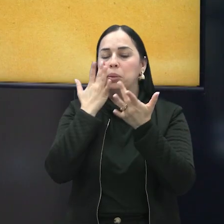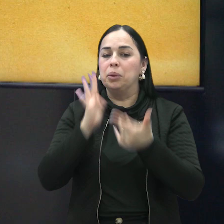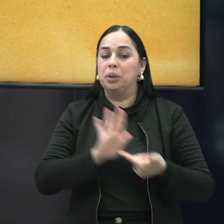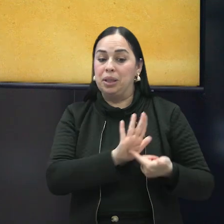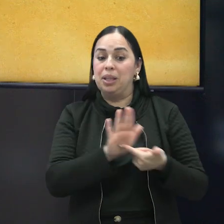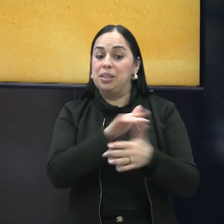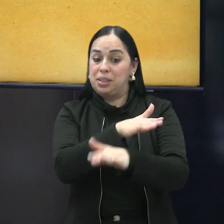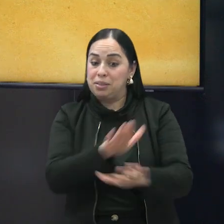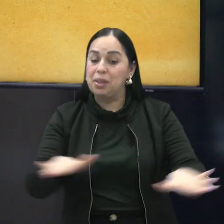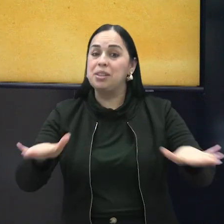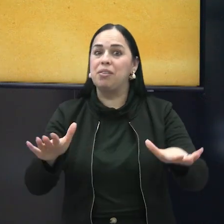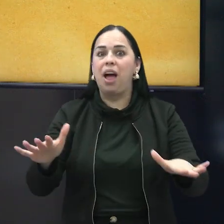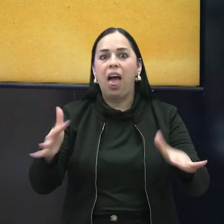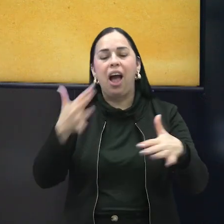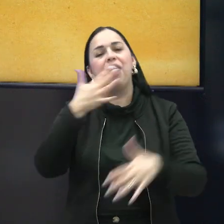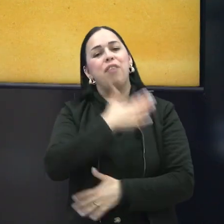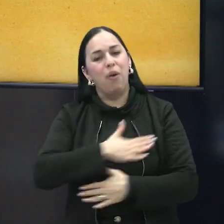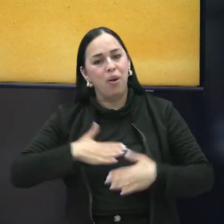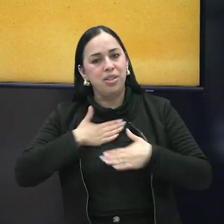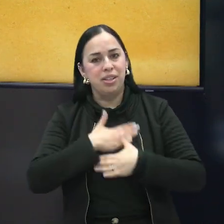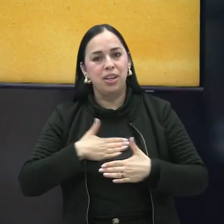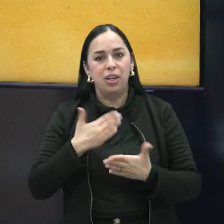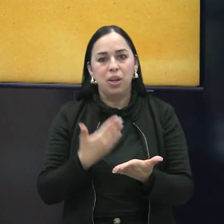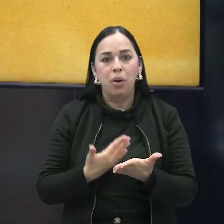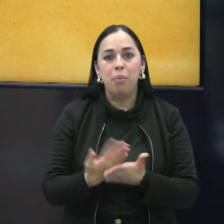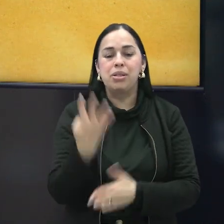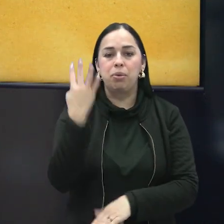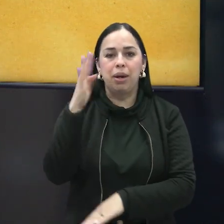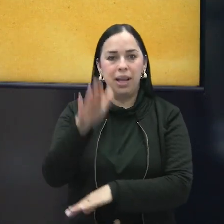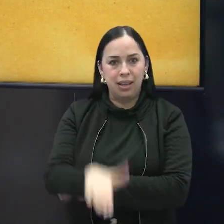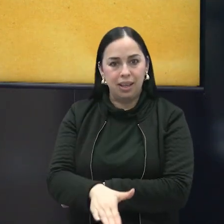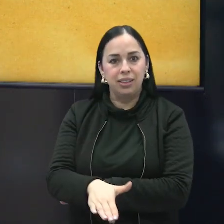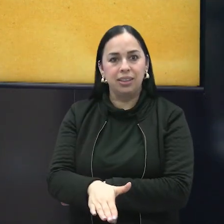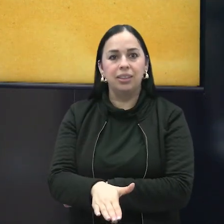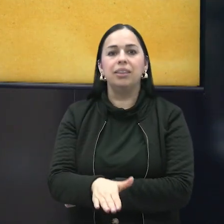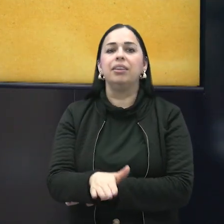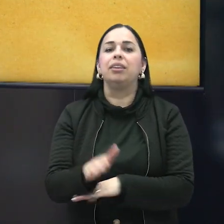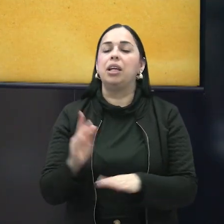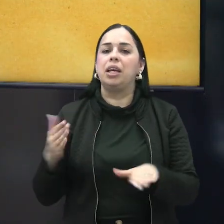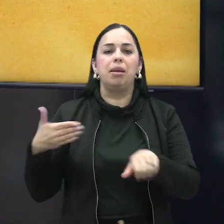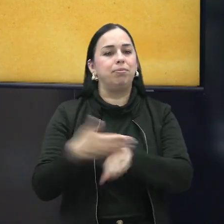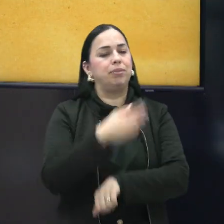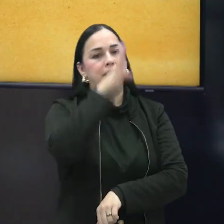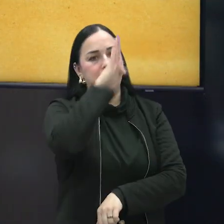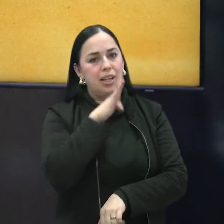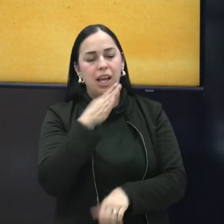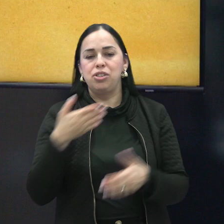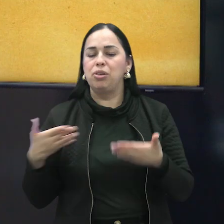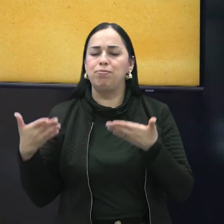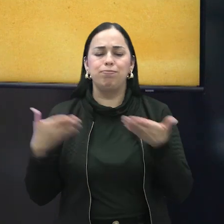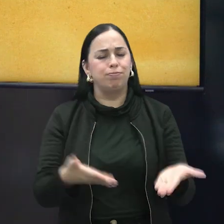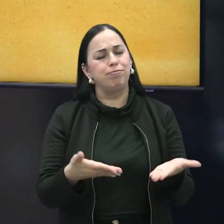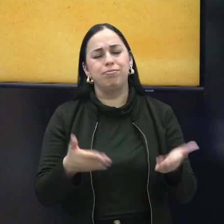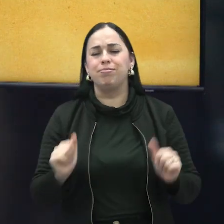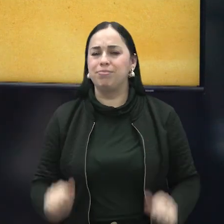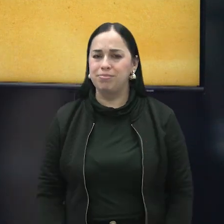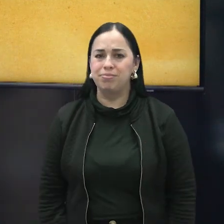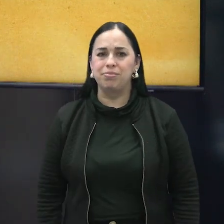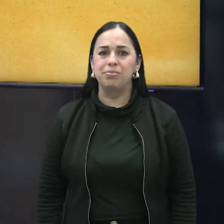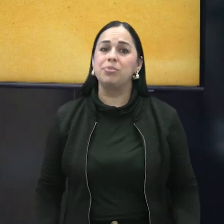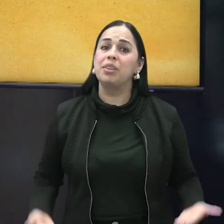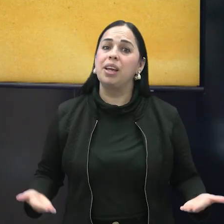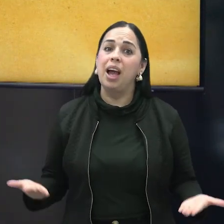promete encantar os pequenos. Então, o espetáculo, né, começa às 4h da tarde e também não paga nada para entrar, só chegar por lá com seu